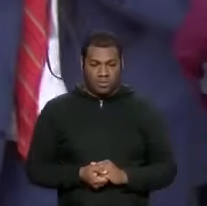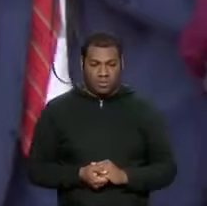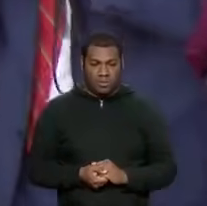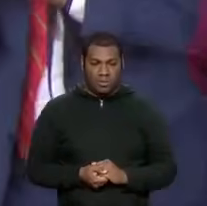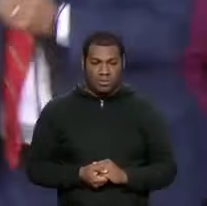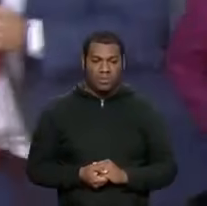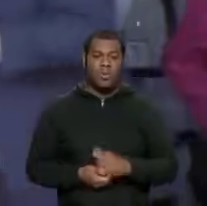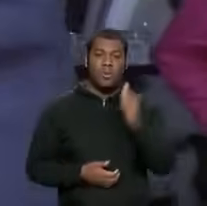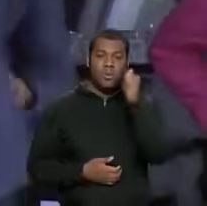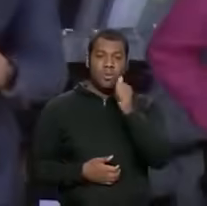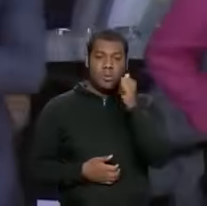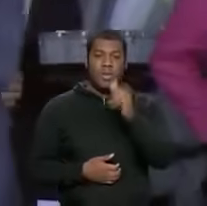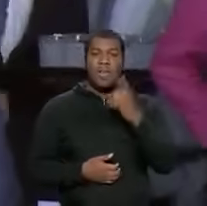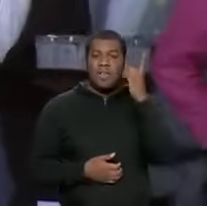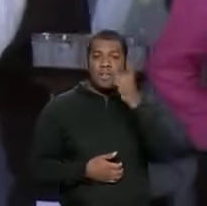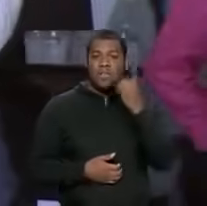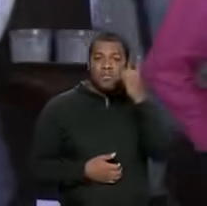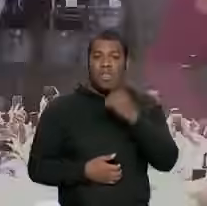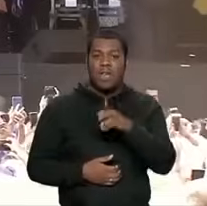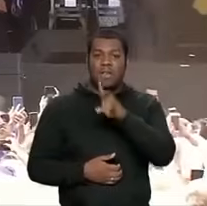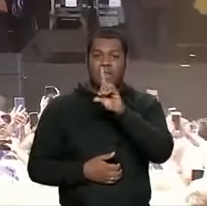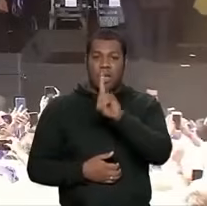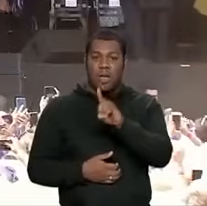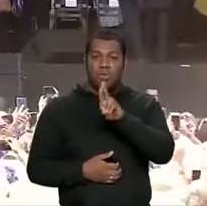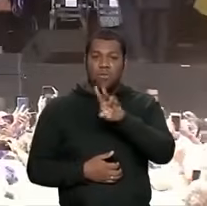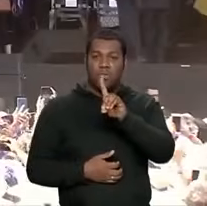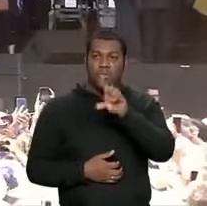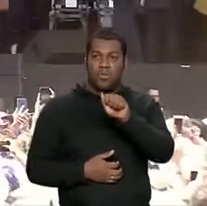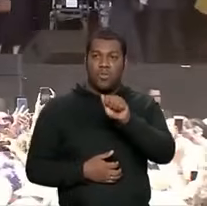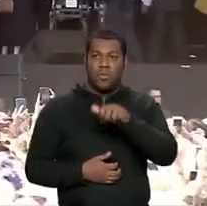a deputada Duda salabert